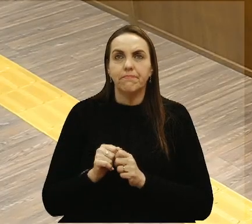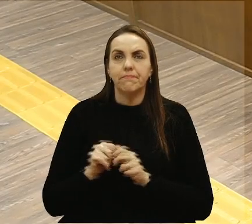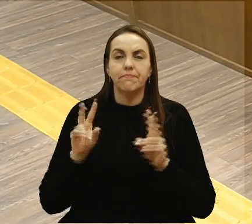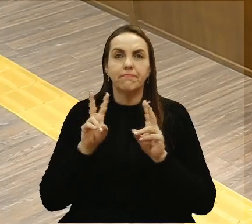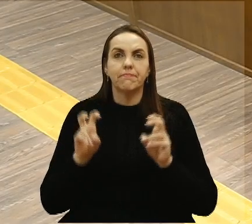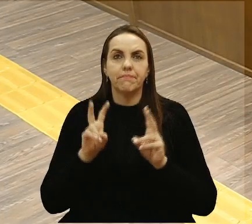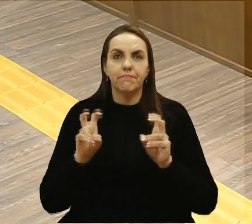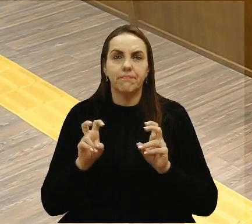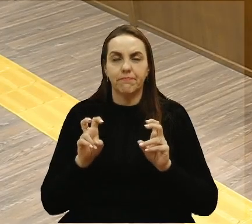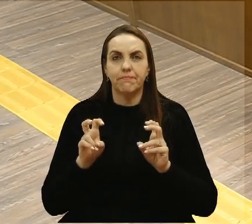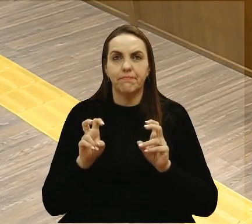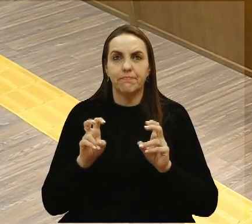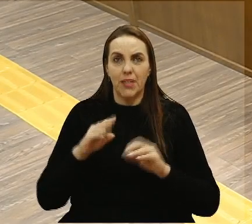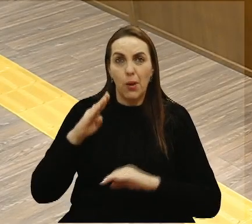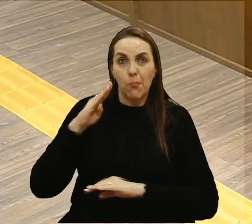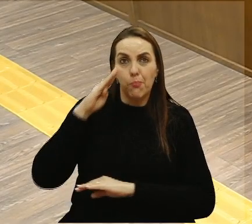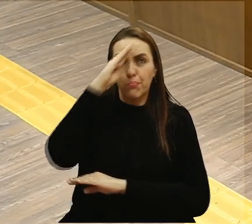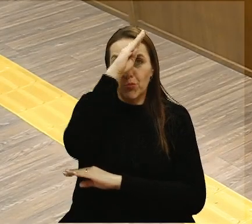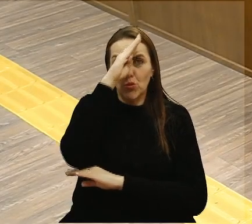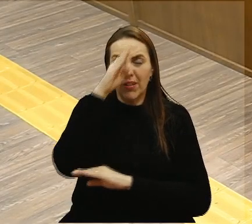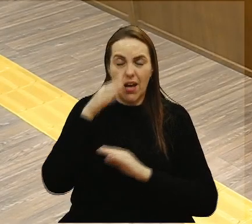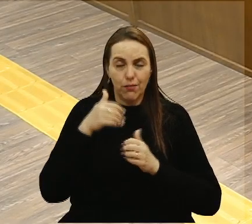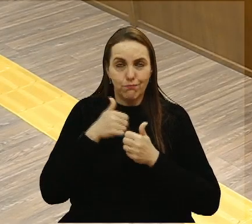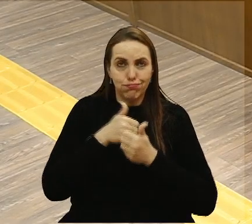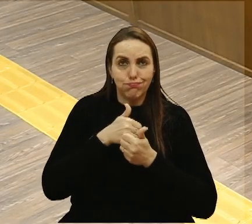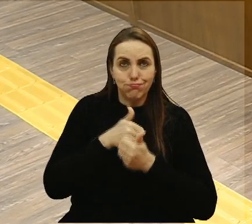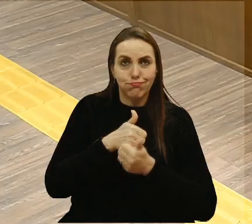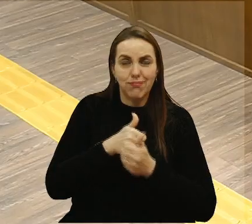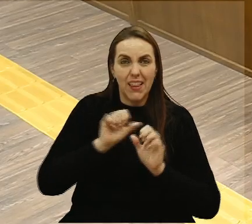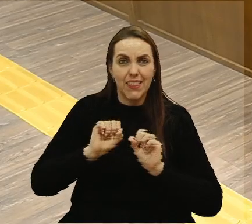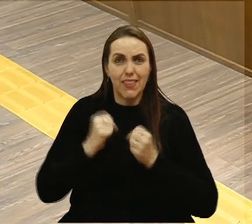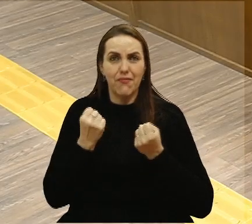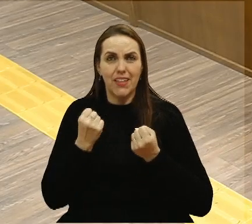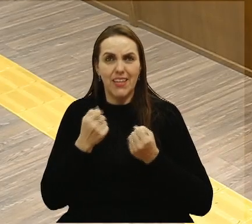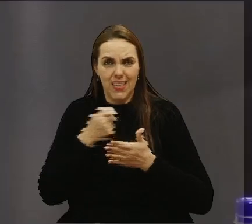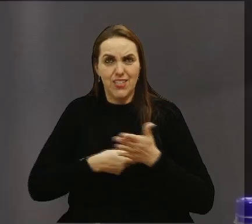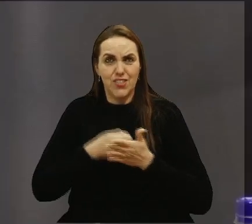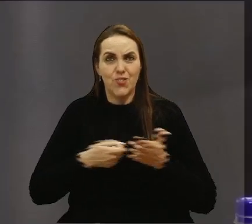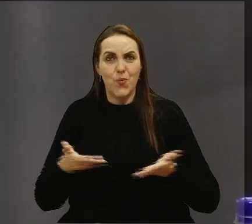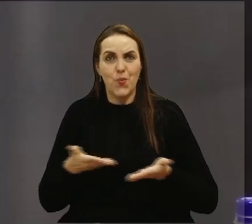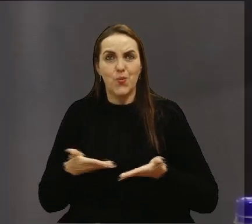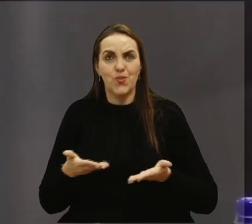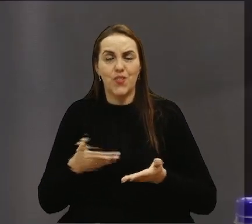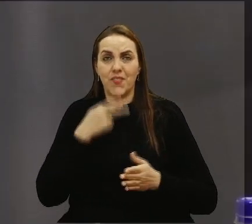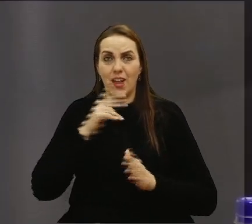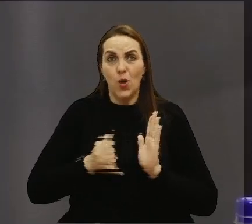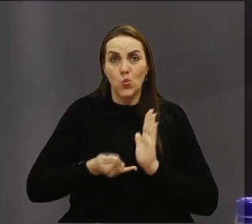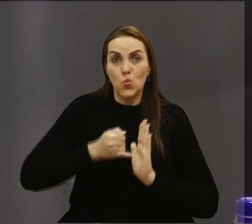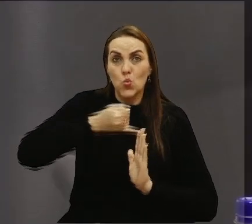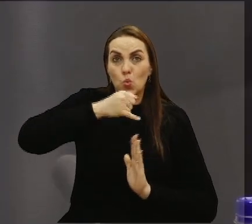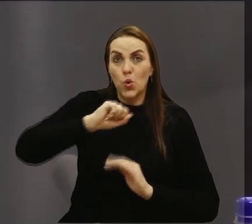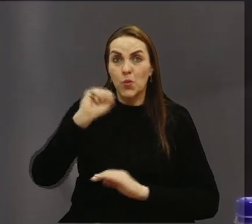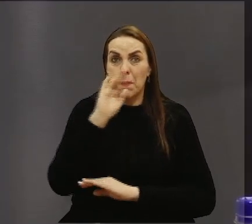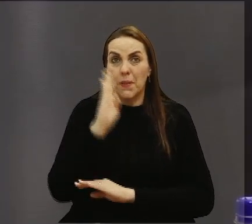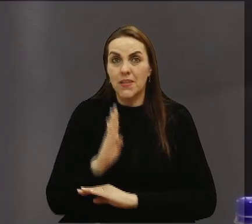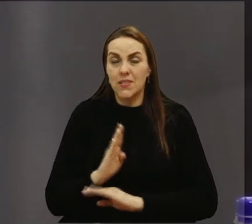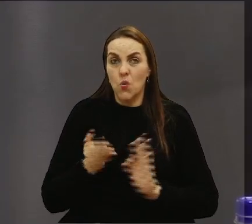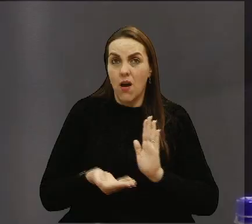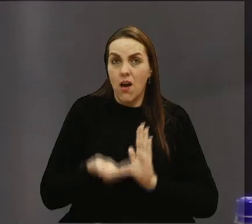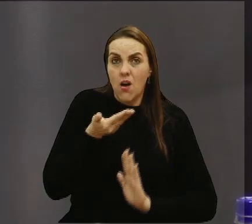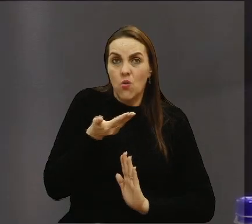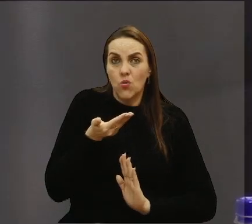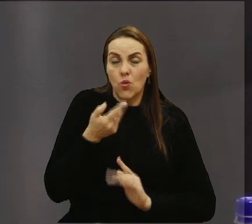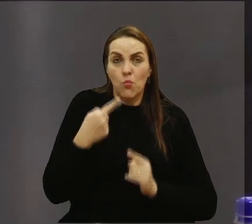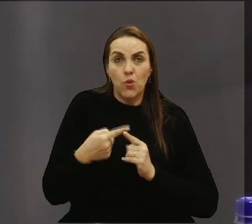sobre essa questão do bolsonarismo, as pessoas que insistem em defender. Hoje, nós precisamos falar que os juros do Brasil tá alto e